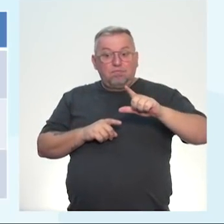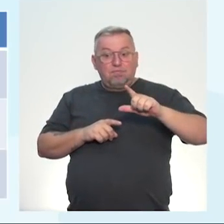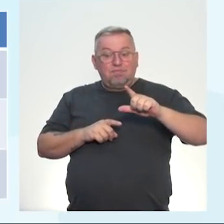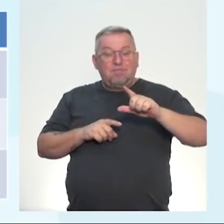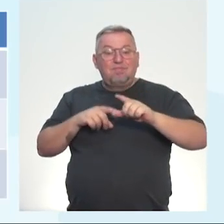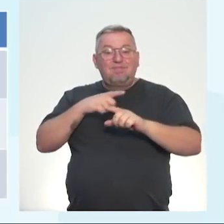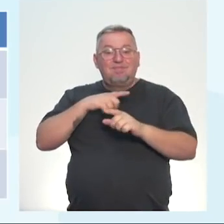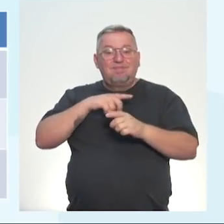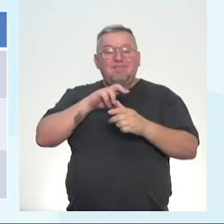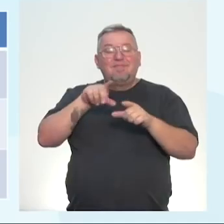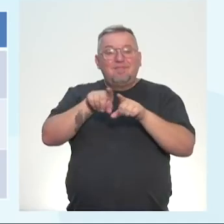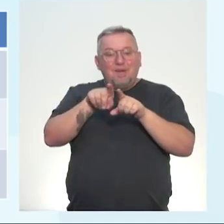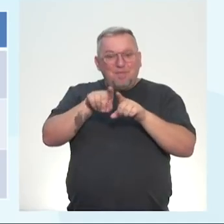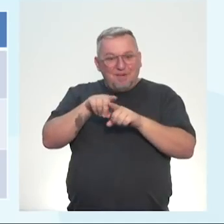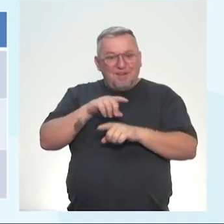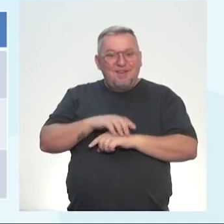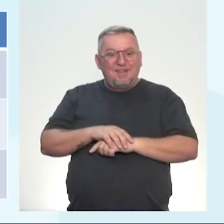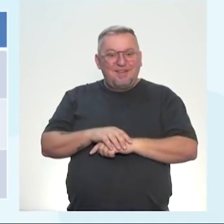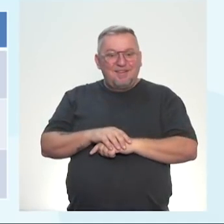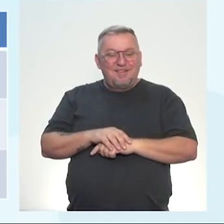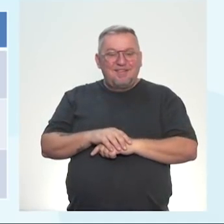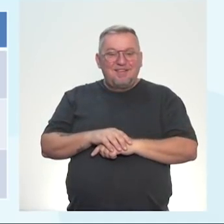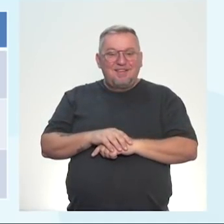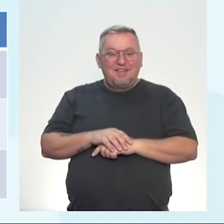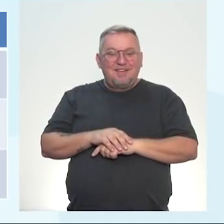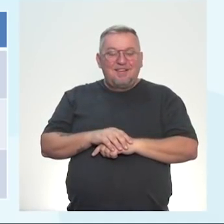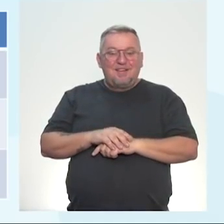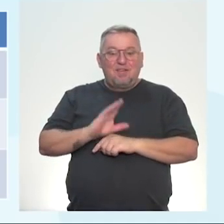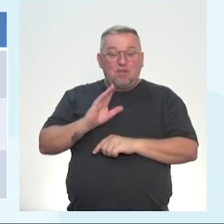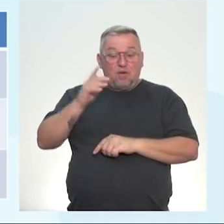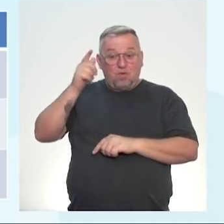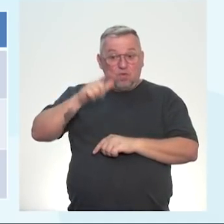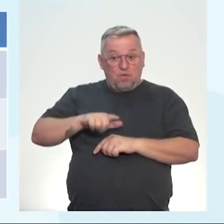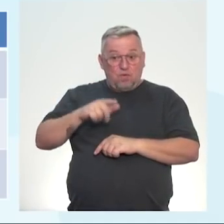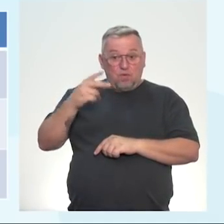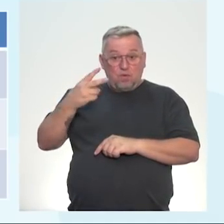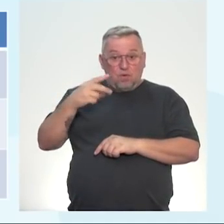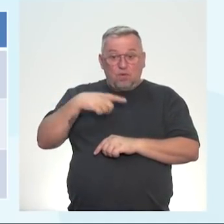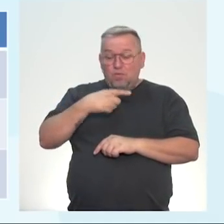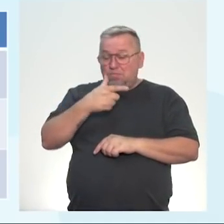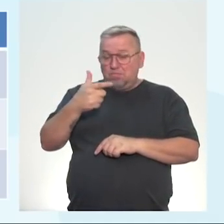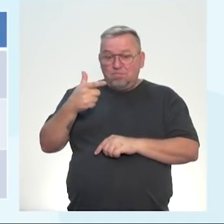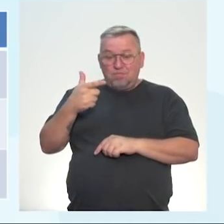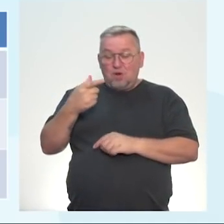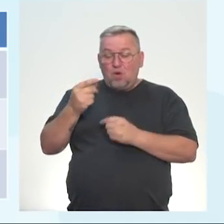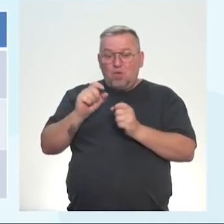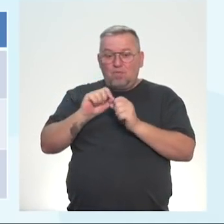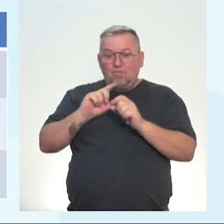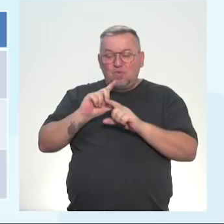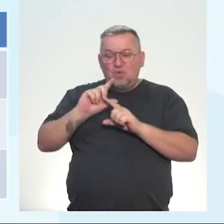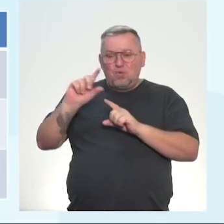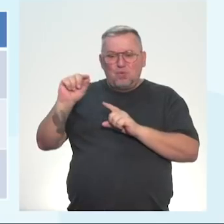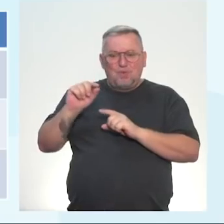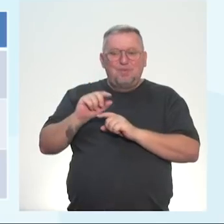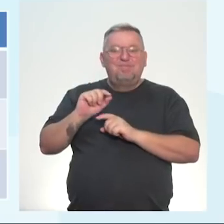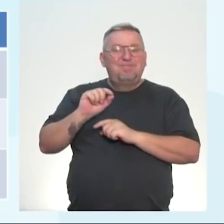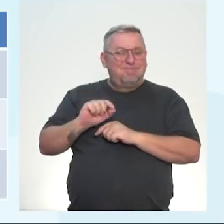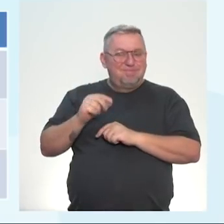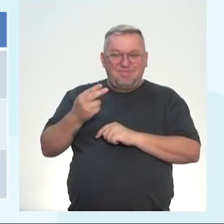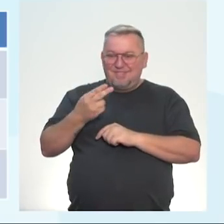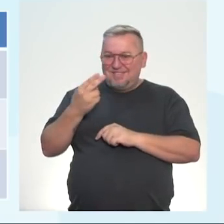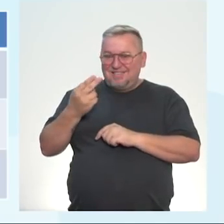ter falado isso também, né? Também. Beleza? Já os outros 2 eu não teria muito para onde fugir quanto às medidas dos